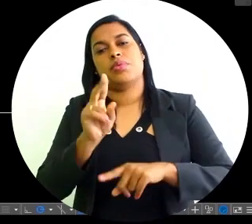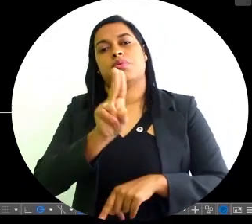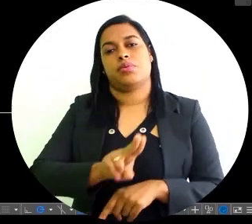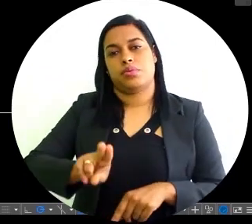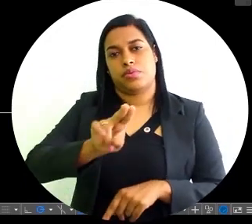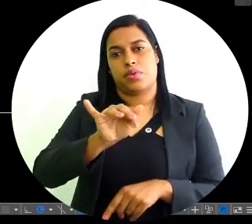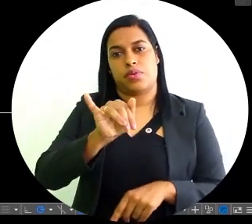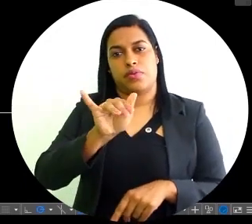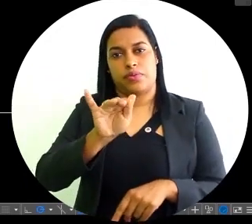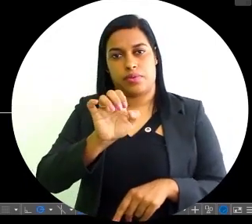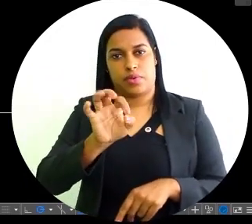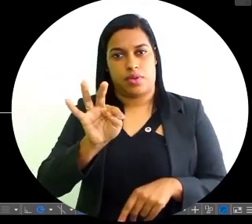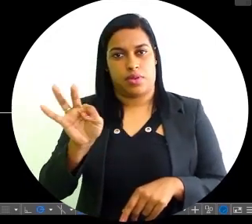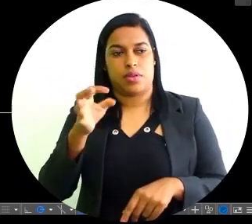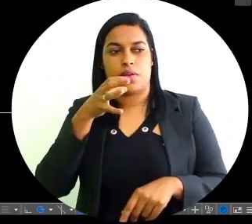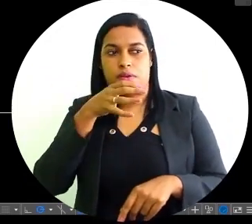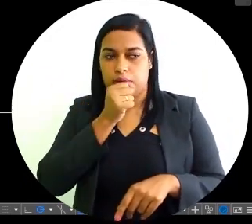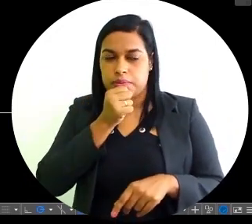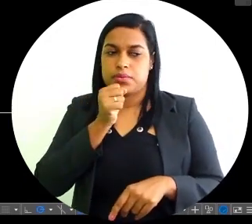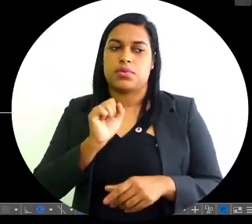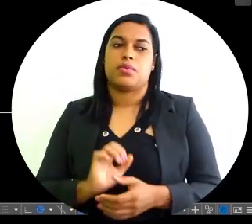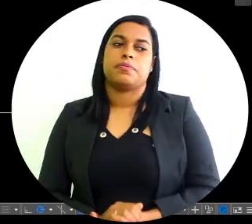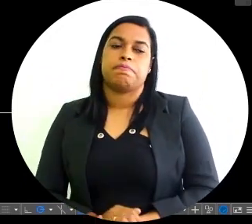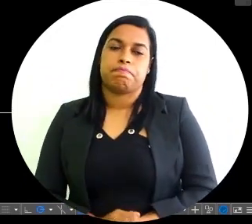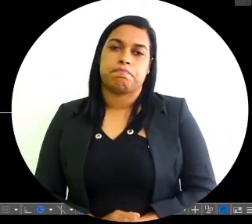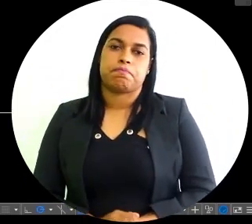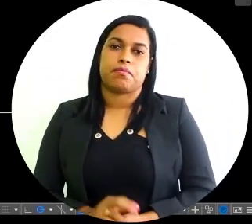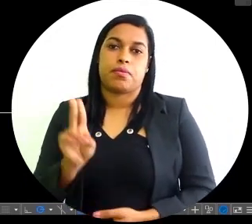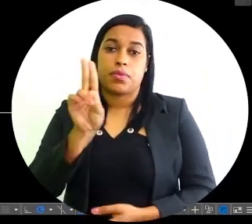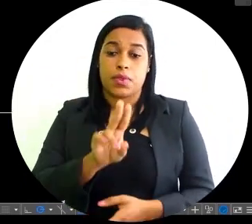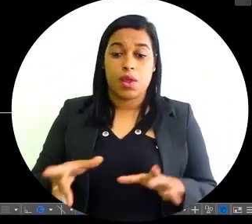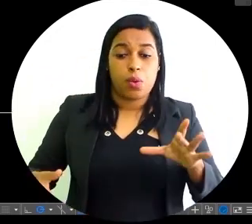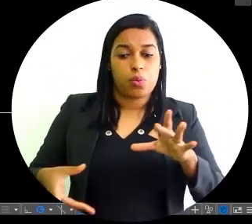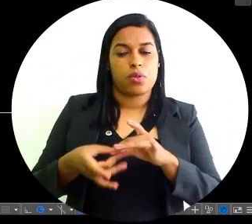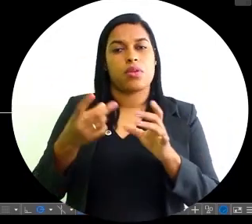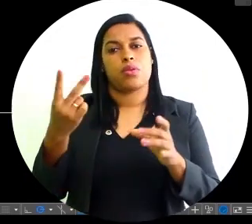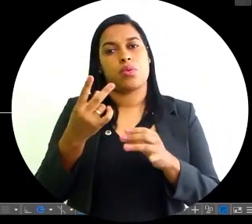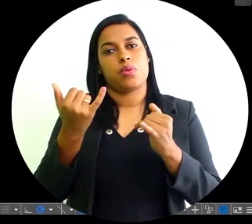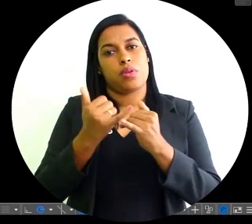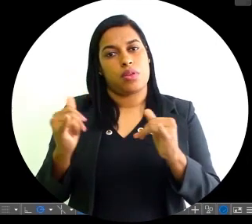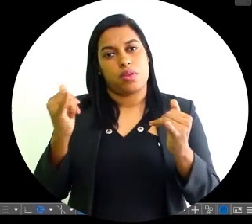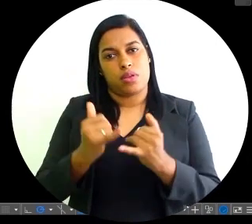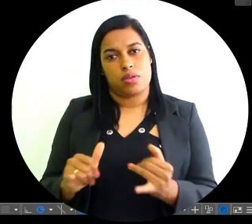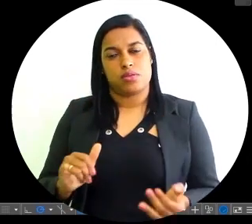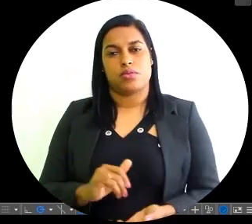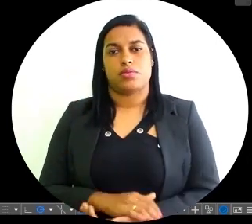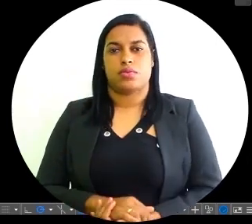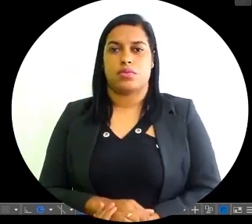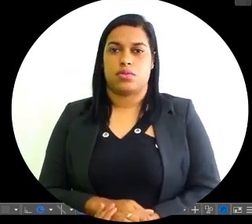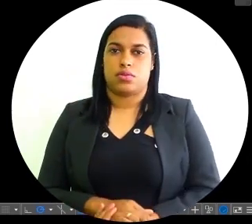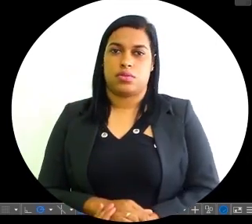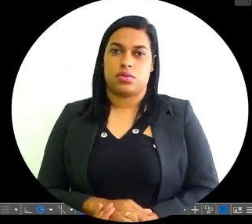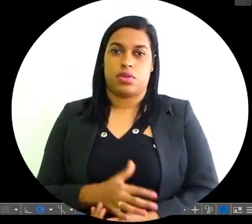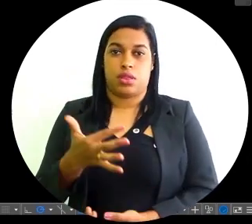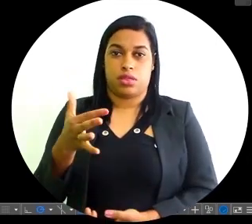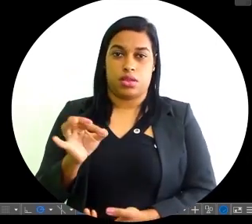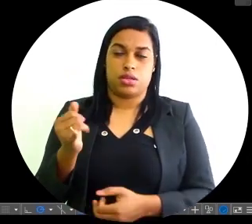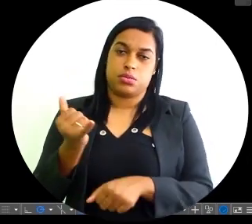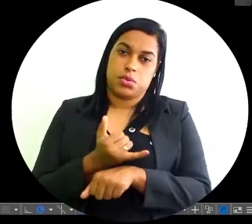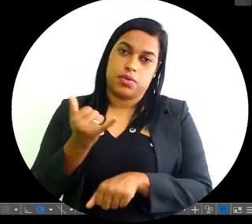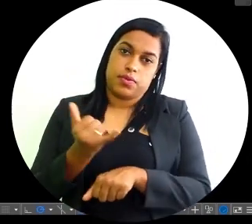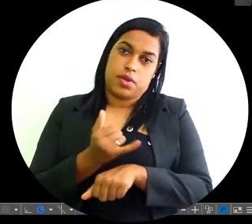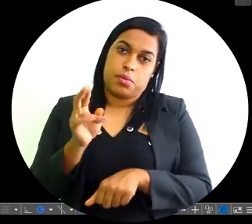forma mais rápida de unir duas linhas. A 10ª ferramenta que nós